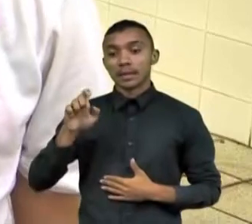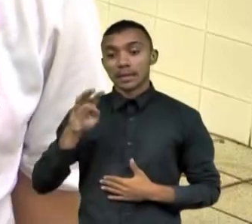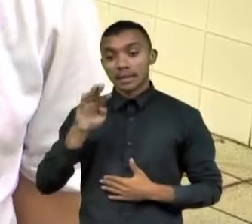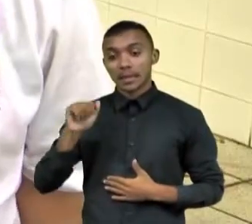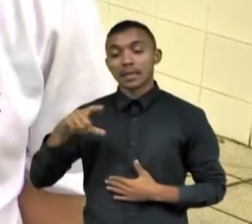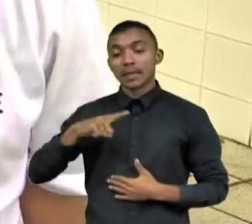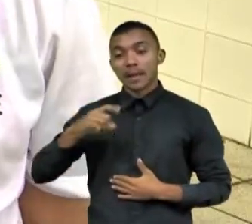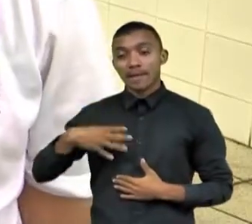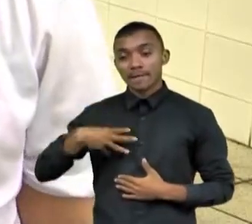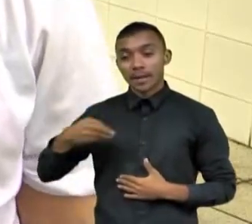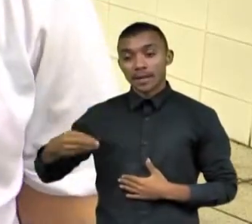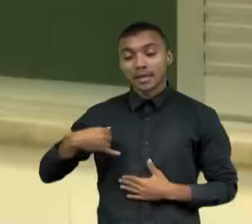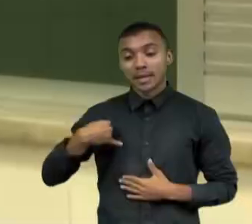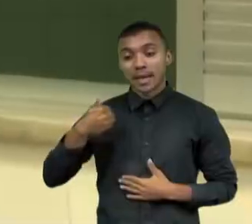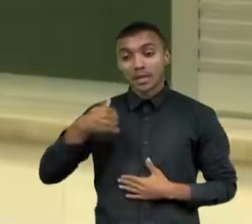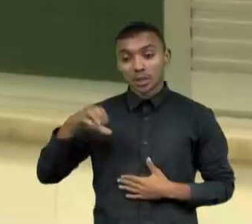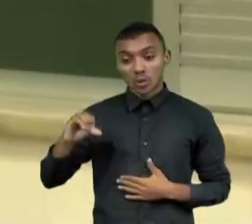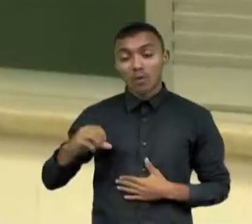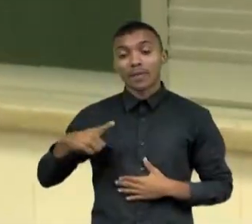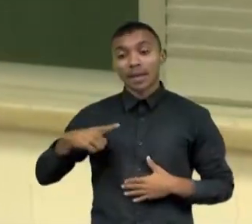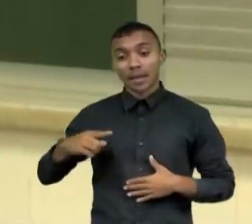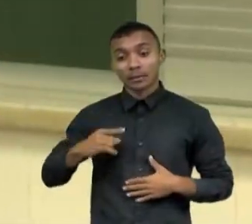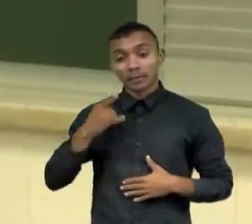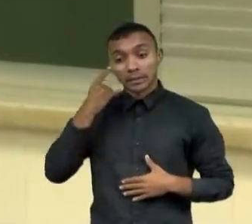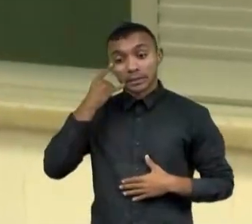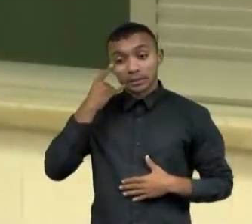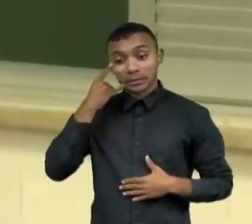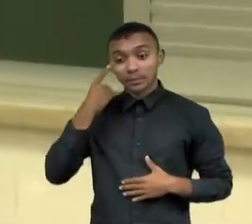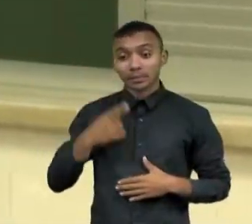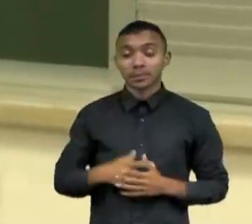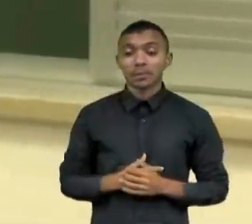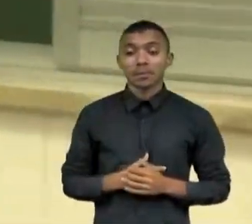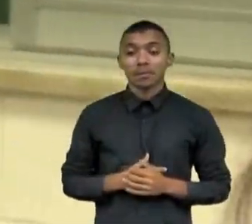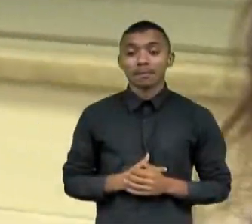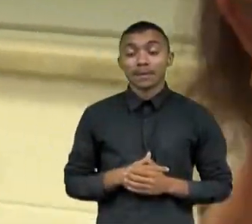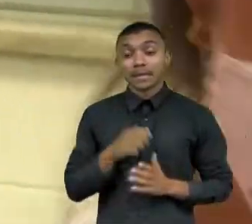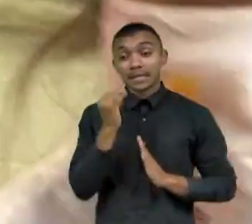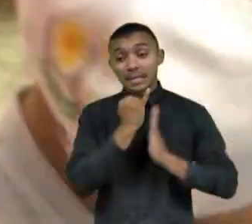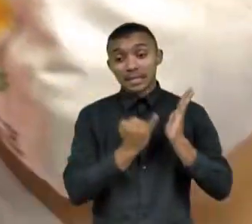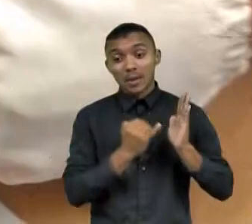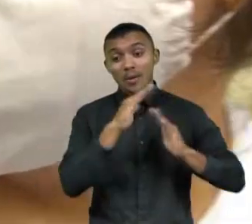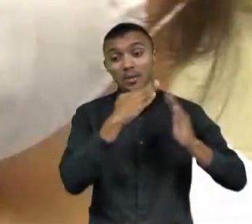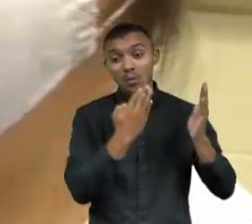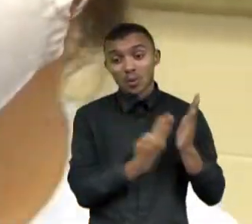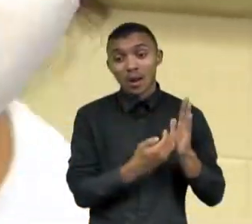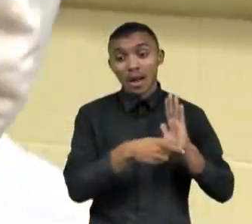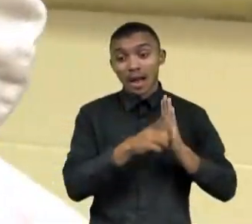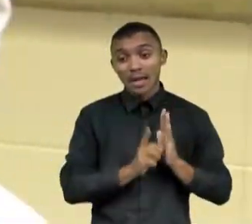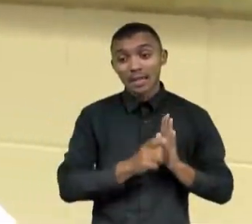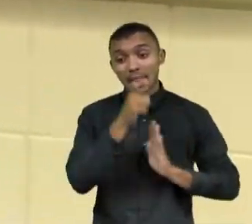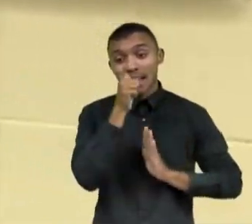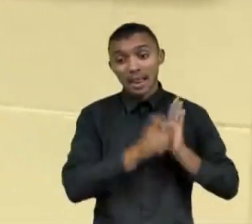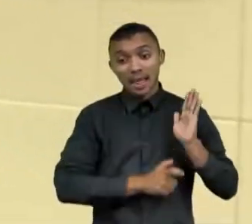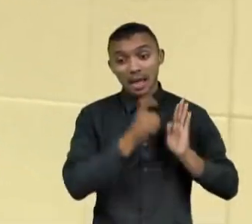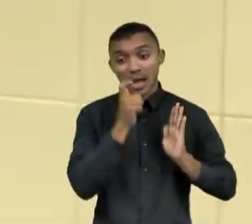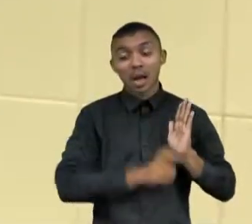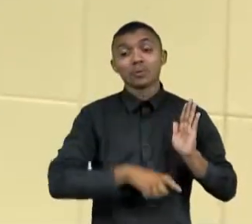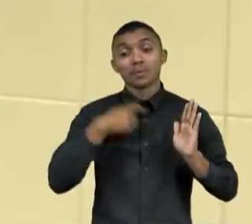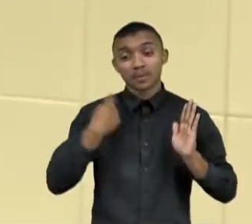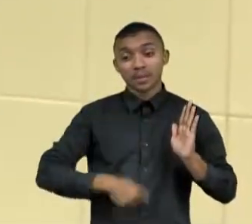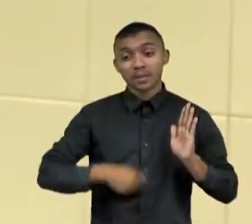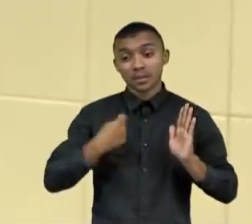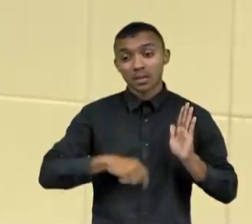19 anos com síndrome de Down. A mãe conta que para fazer matrícula na escola, curatela, entre outras ações, é